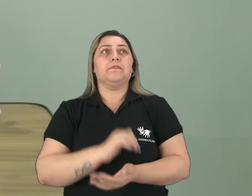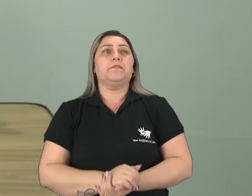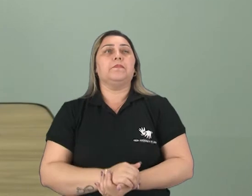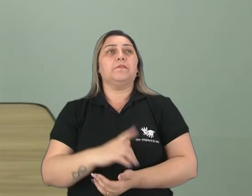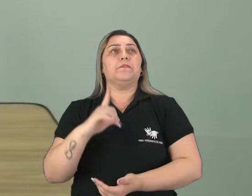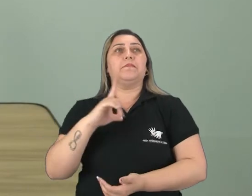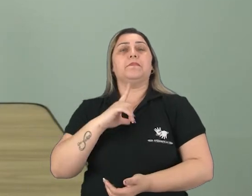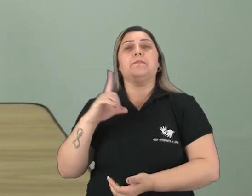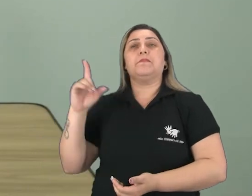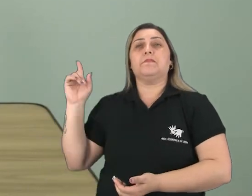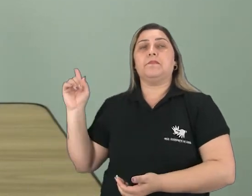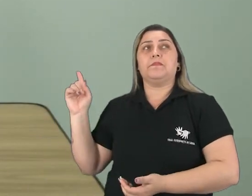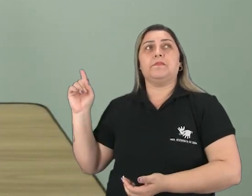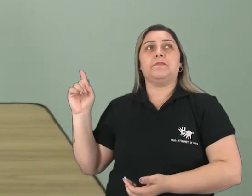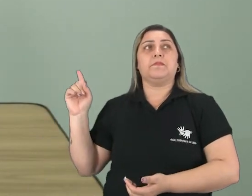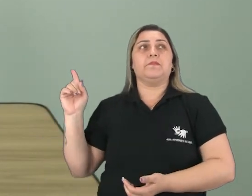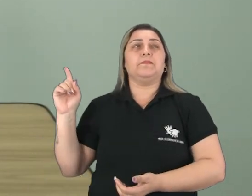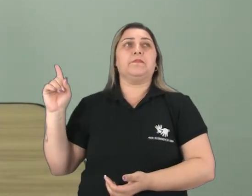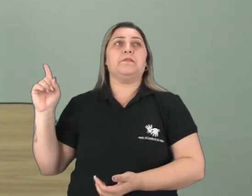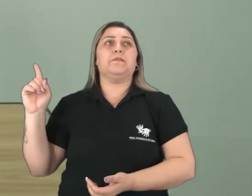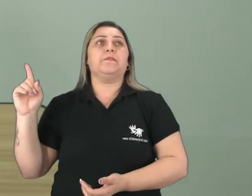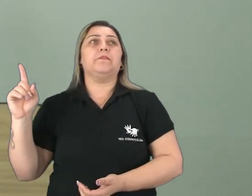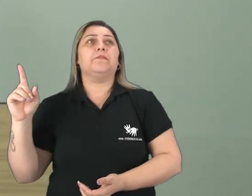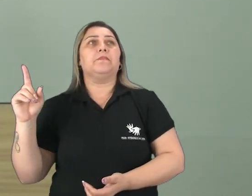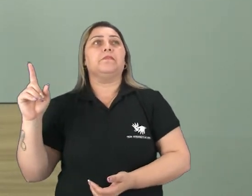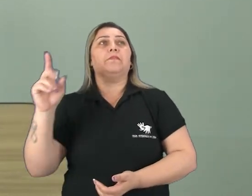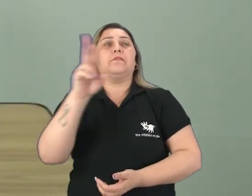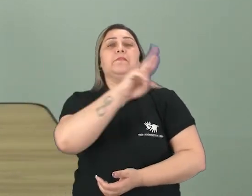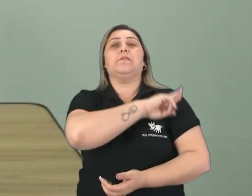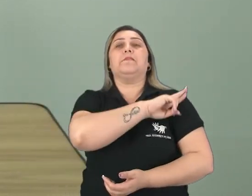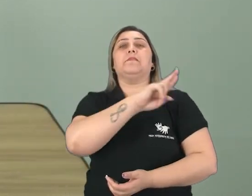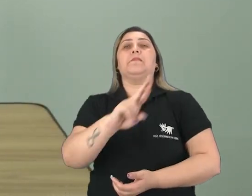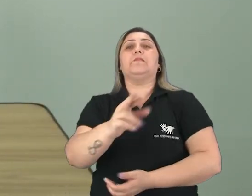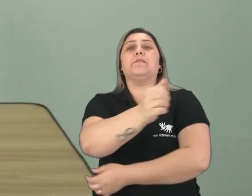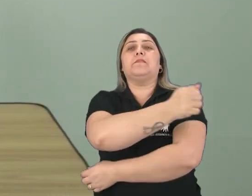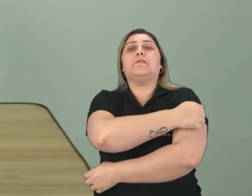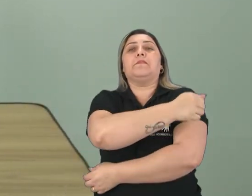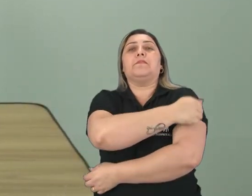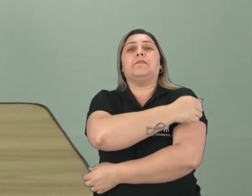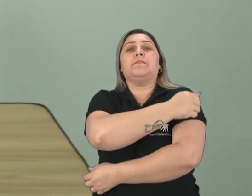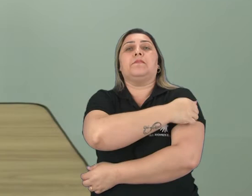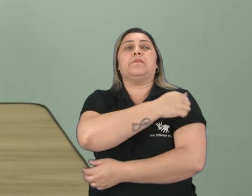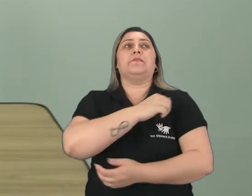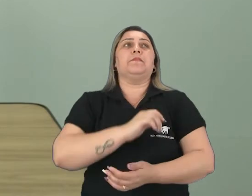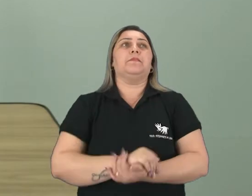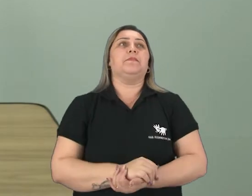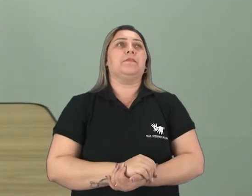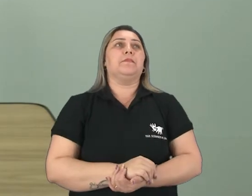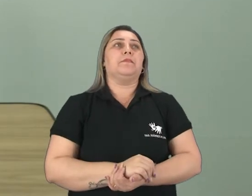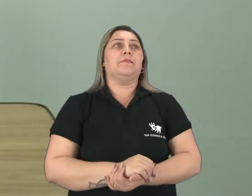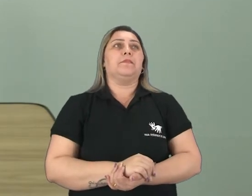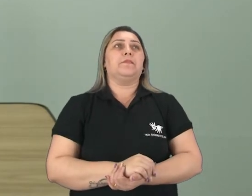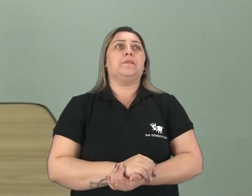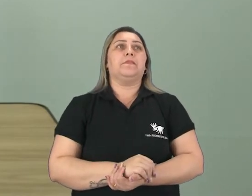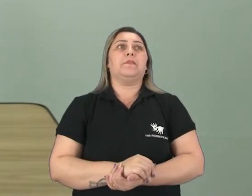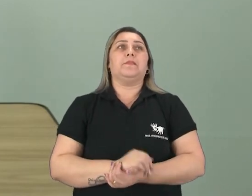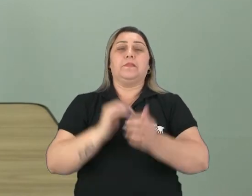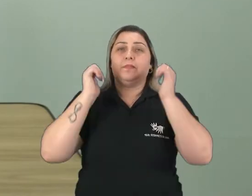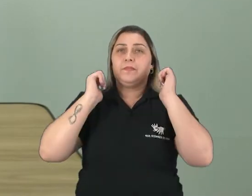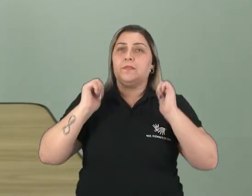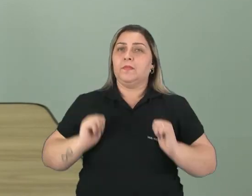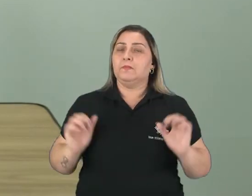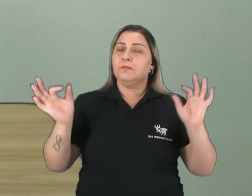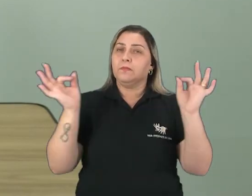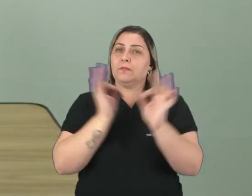Nós temos aqui até um representante de um aluno que está com a sua mochilinha